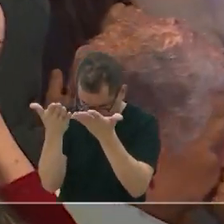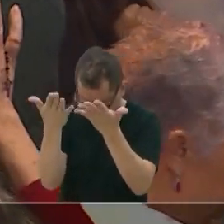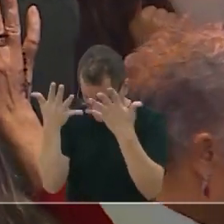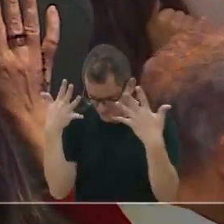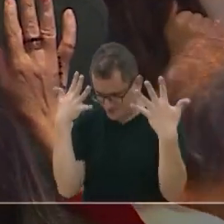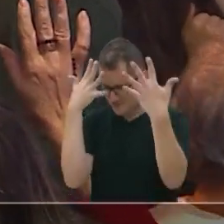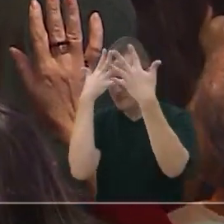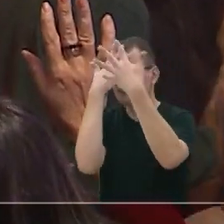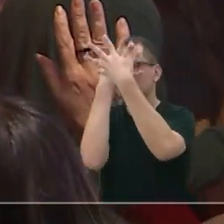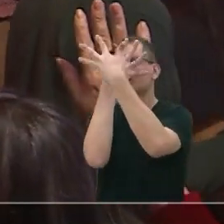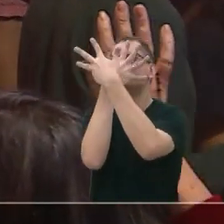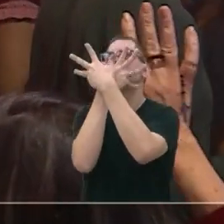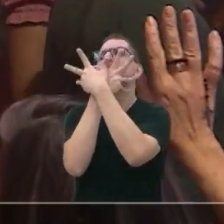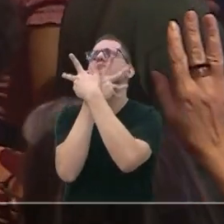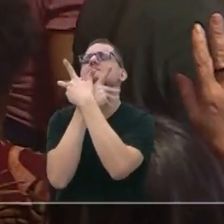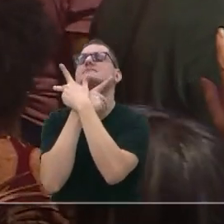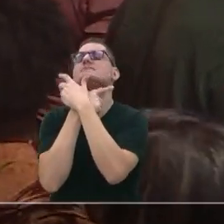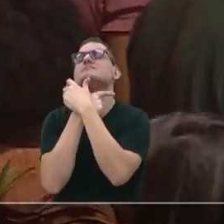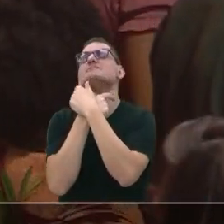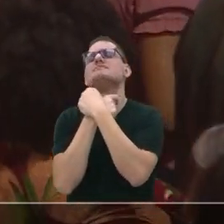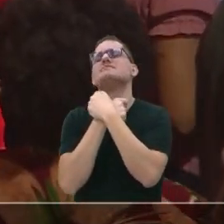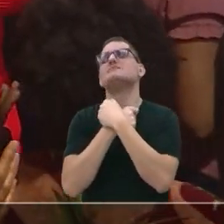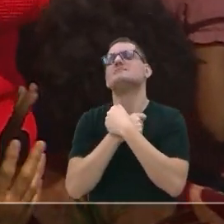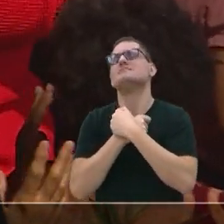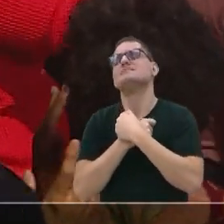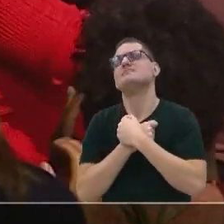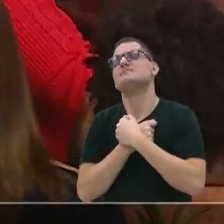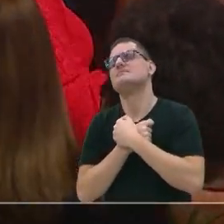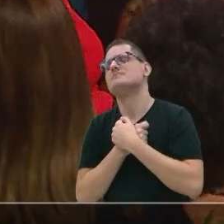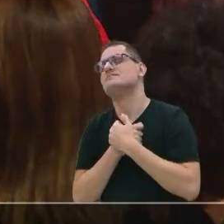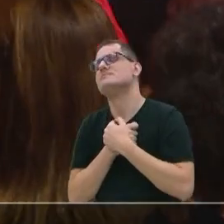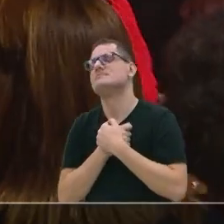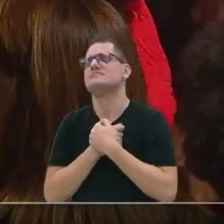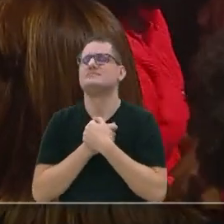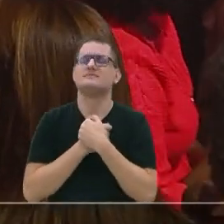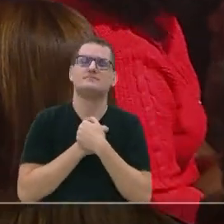és tão lindo.